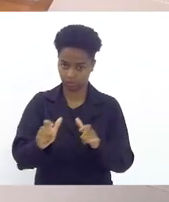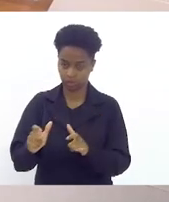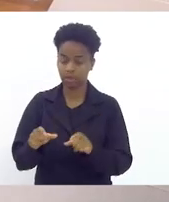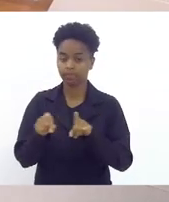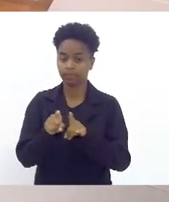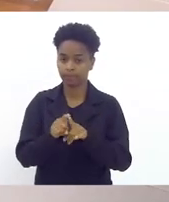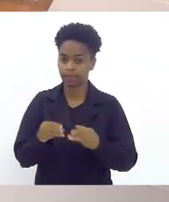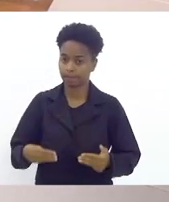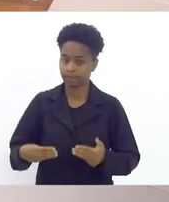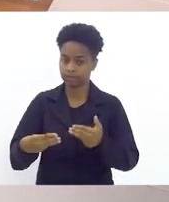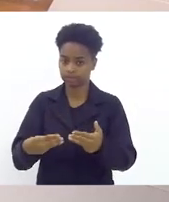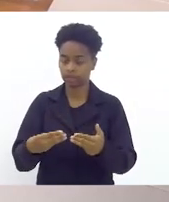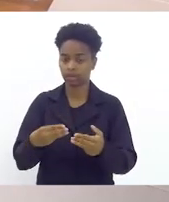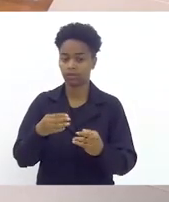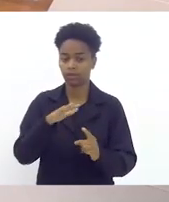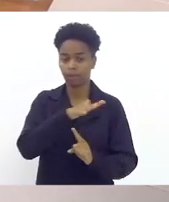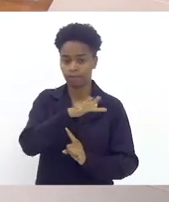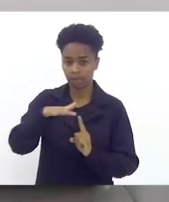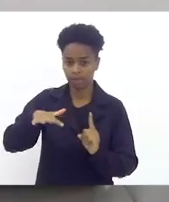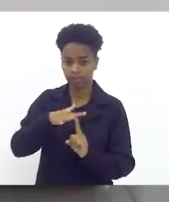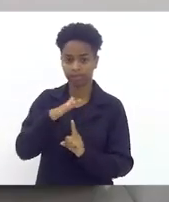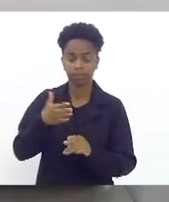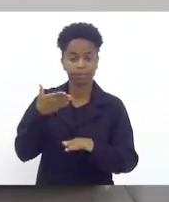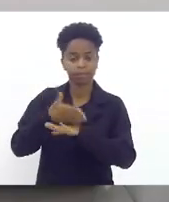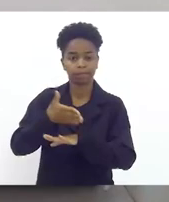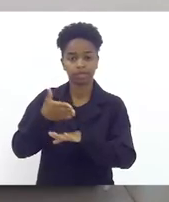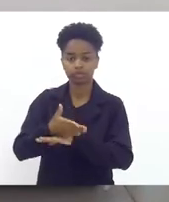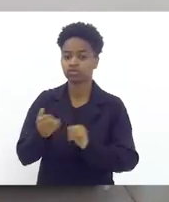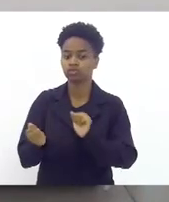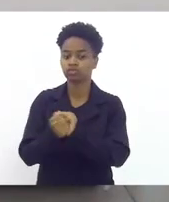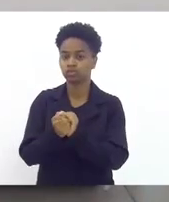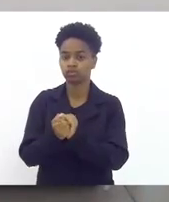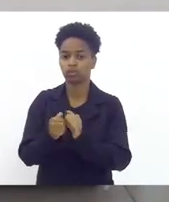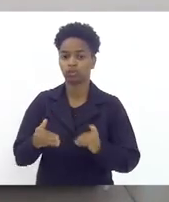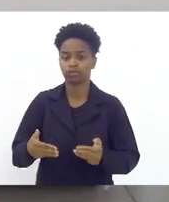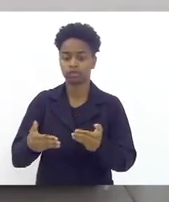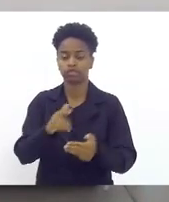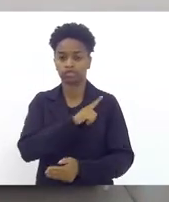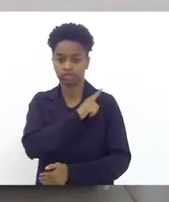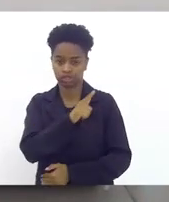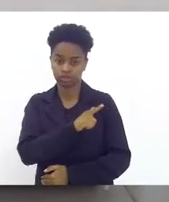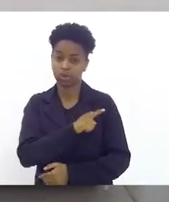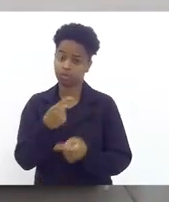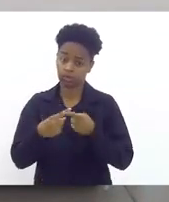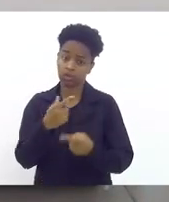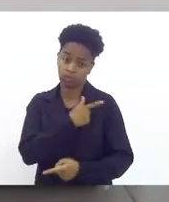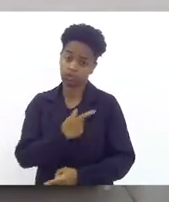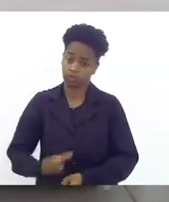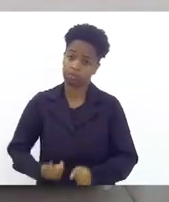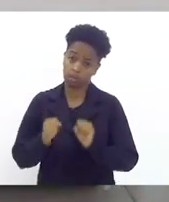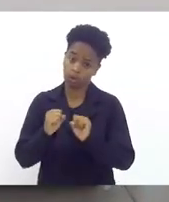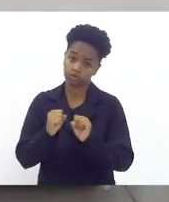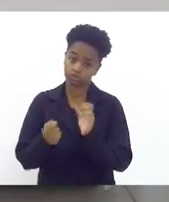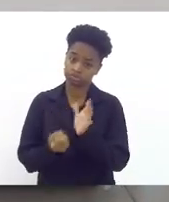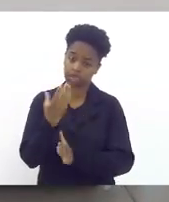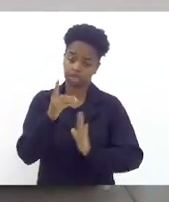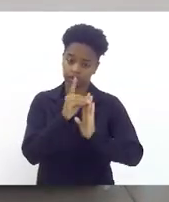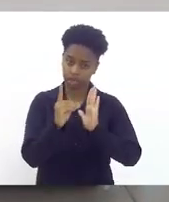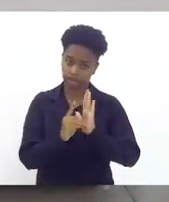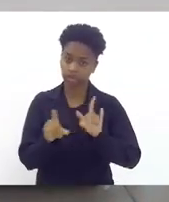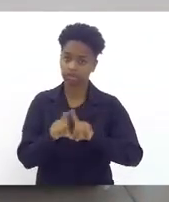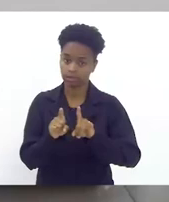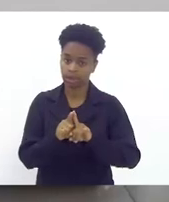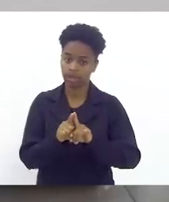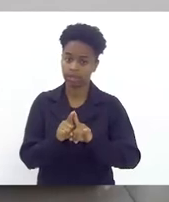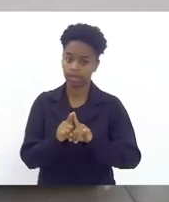ambiente compartilhe junto com digestão na questão do carro isso o governo pode fazer por decreto e por nome ações